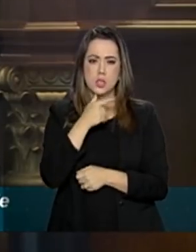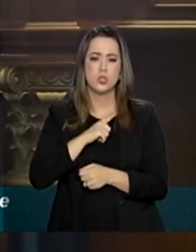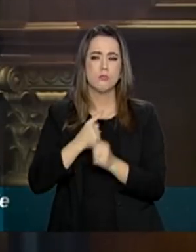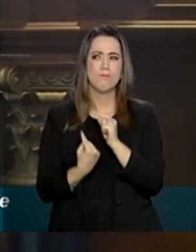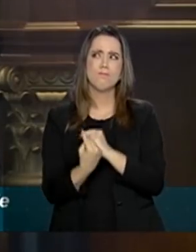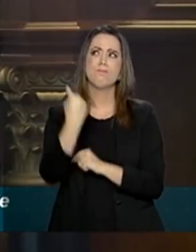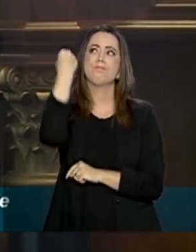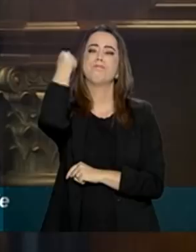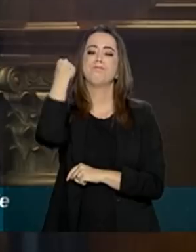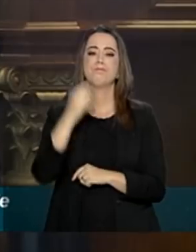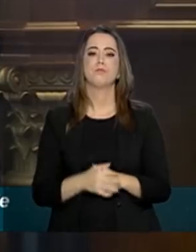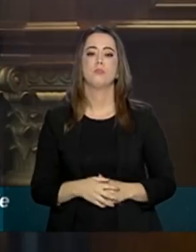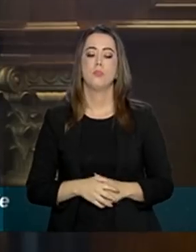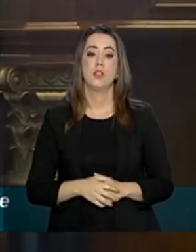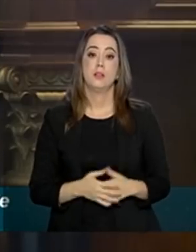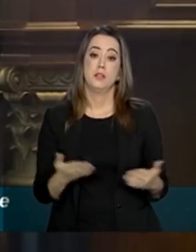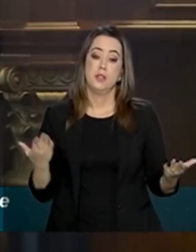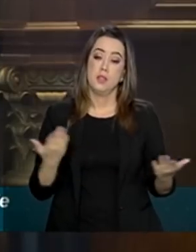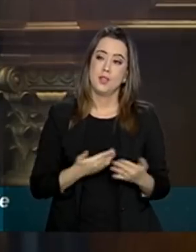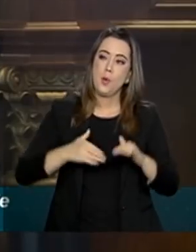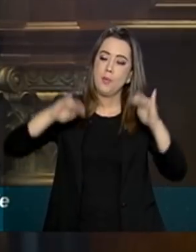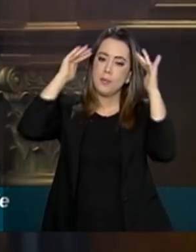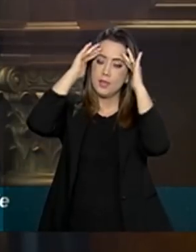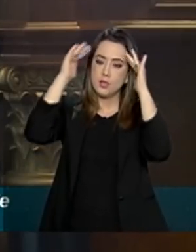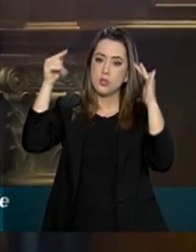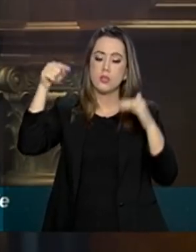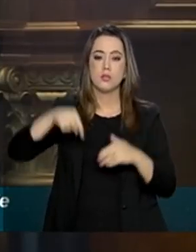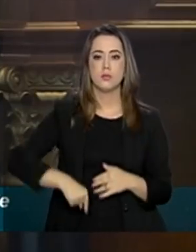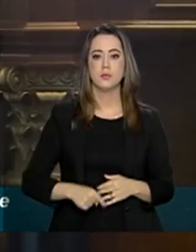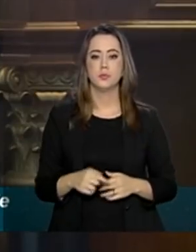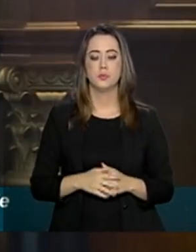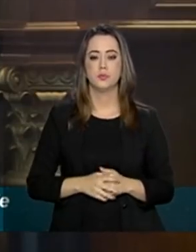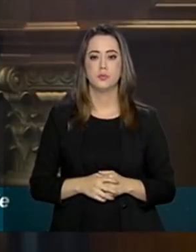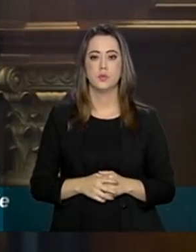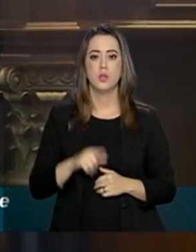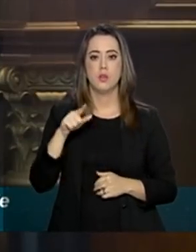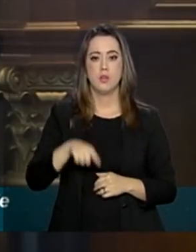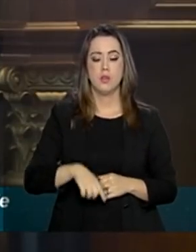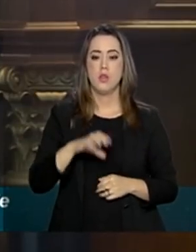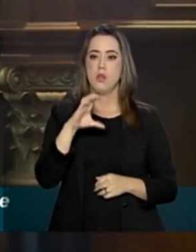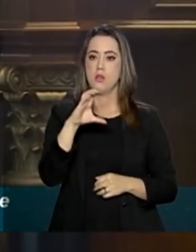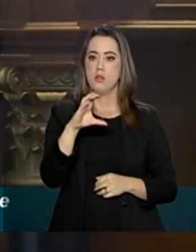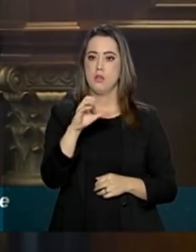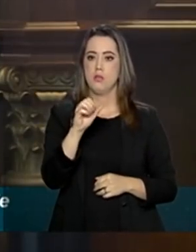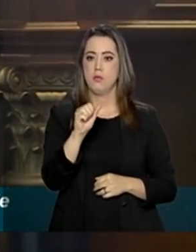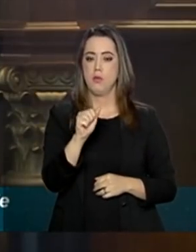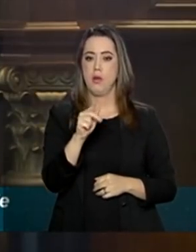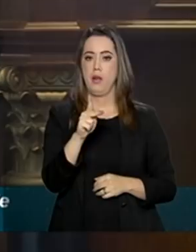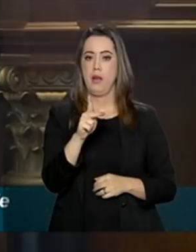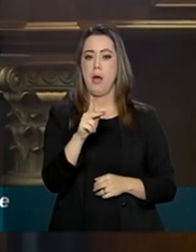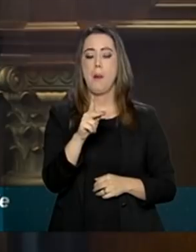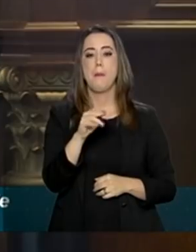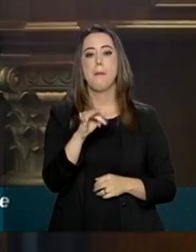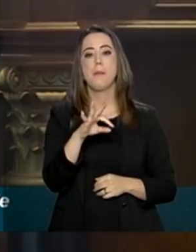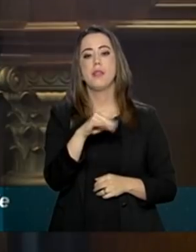passado. Até eu rendo homenagem aqui ao capitão Charles Chandler,